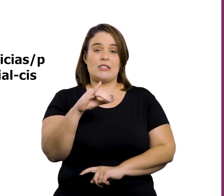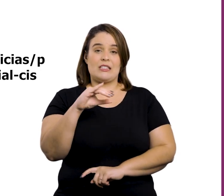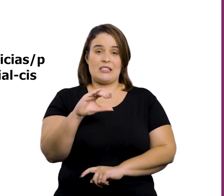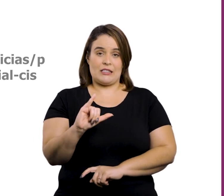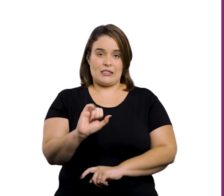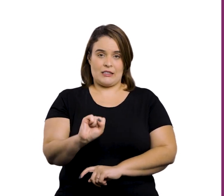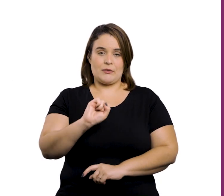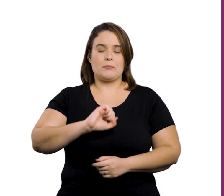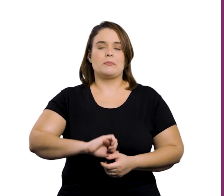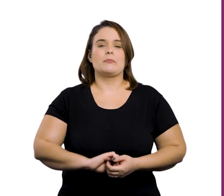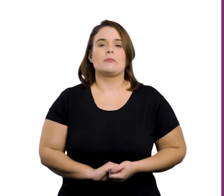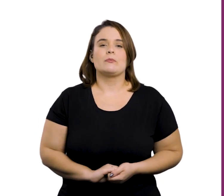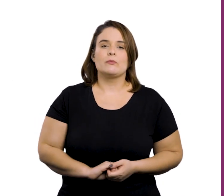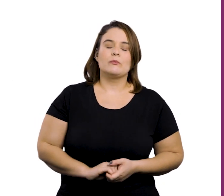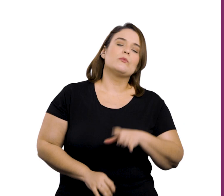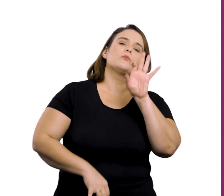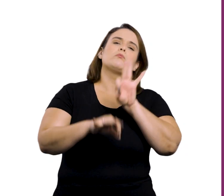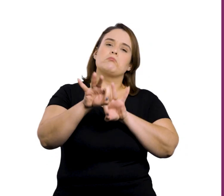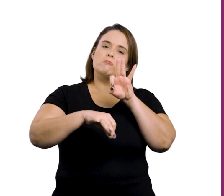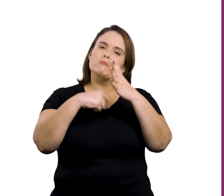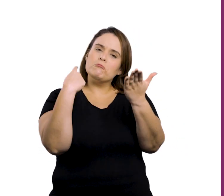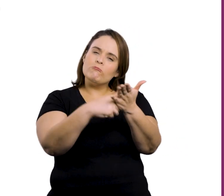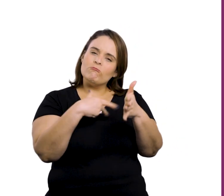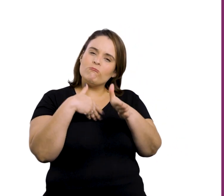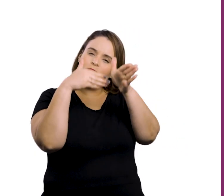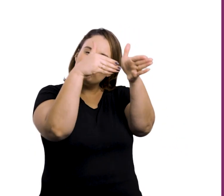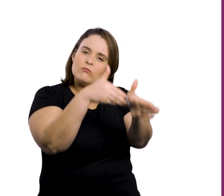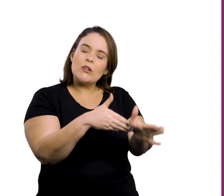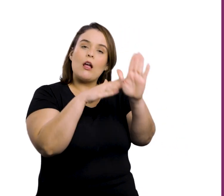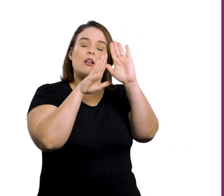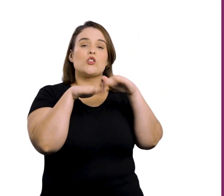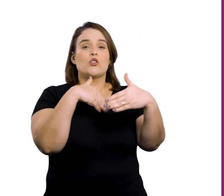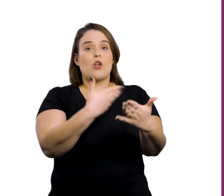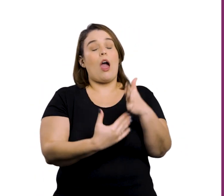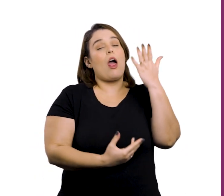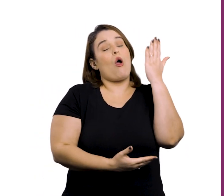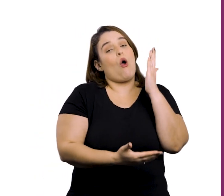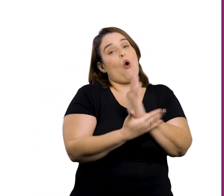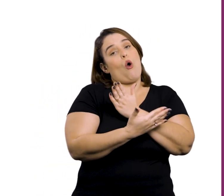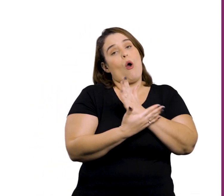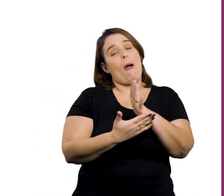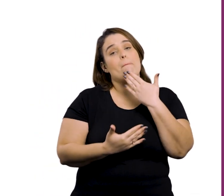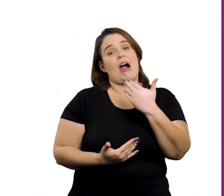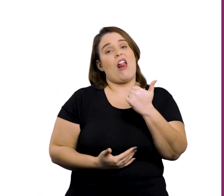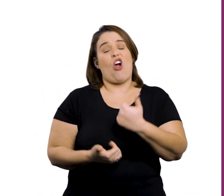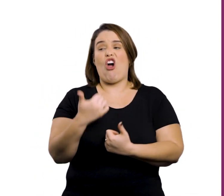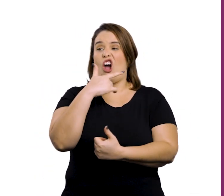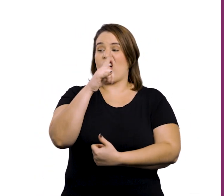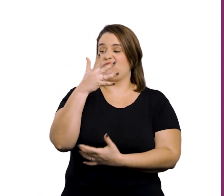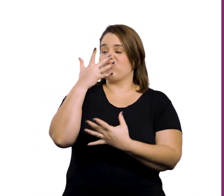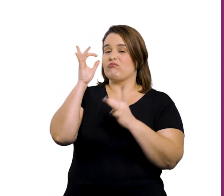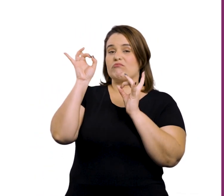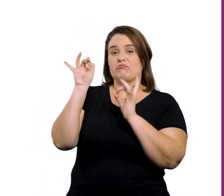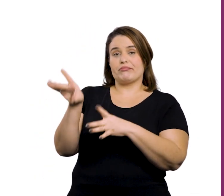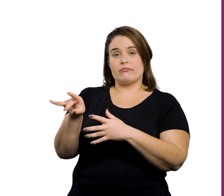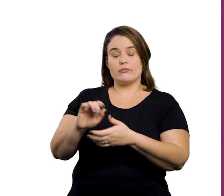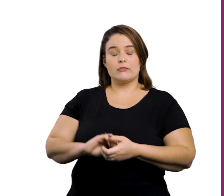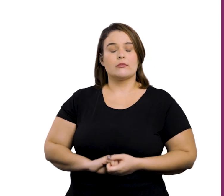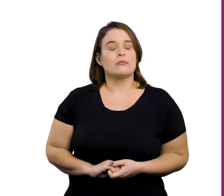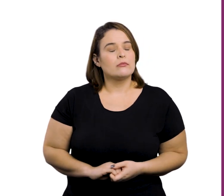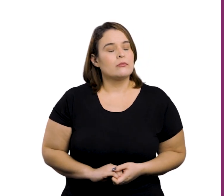https://www.fe.unicampbr/impacto-social-CIS. Caso o projeto fosse levado a cabo, algumas escolas seriam melhoradas e outras deixadas de